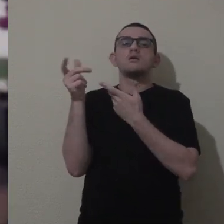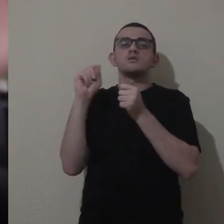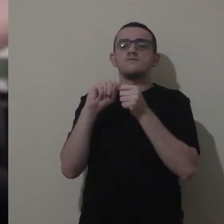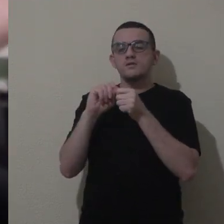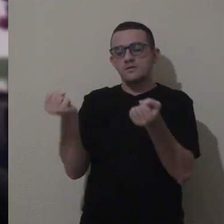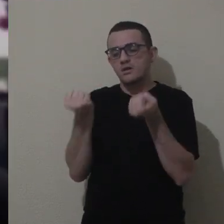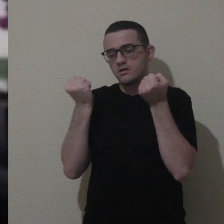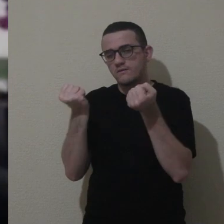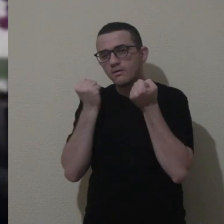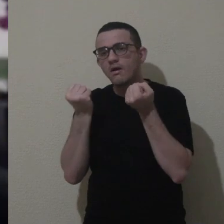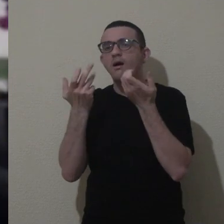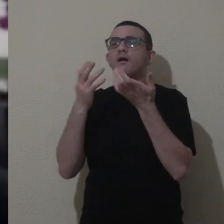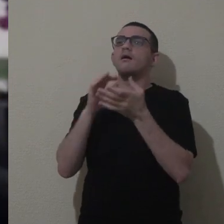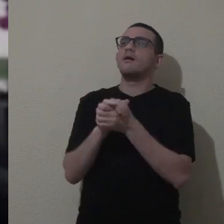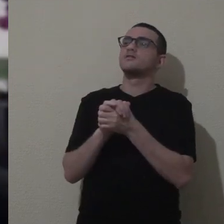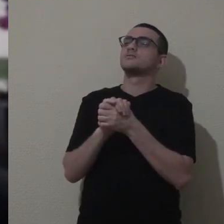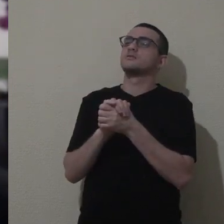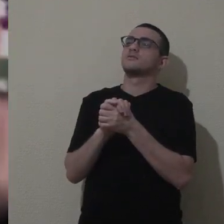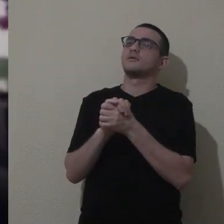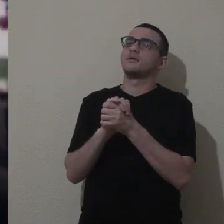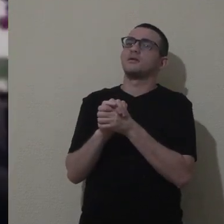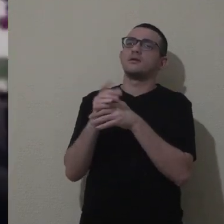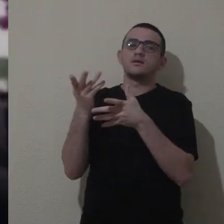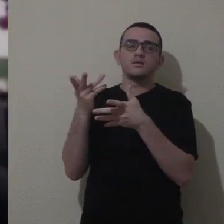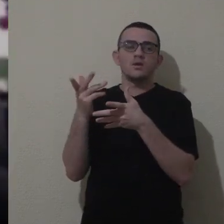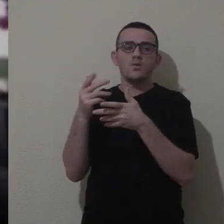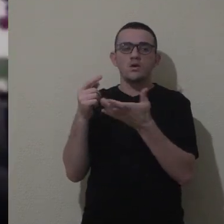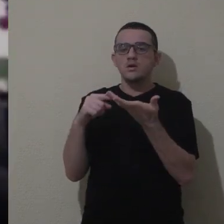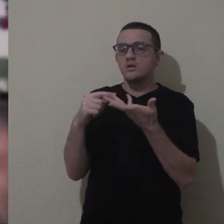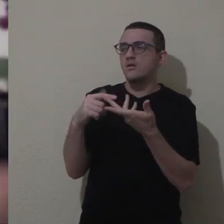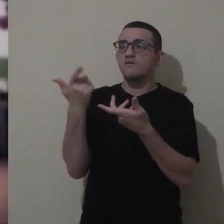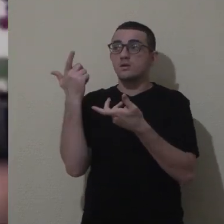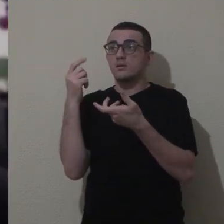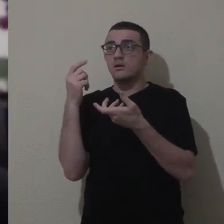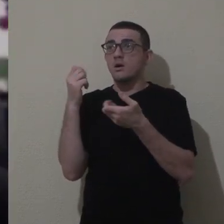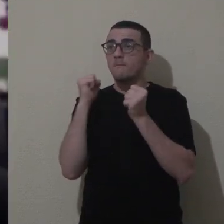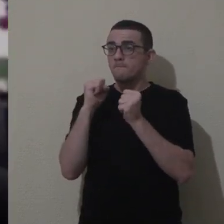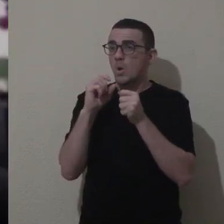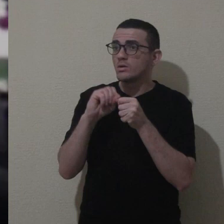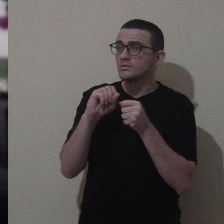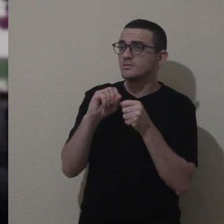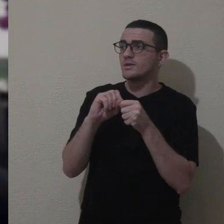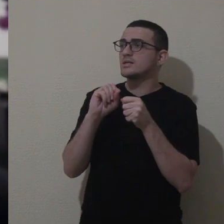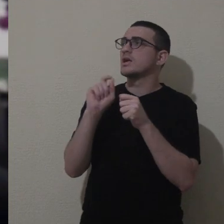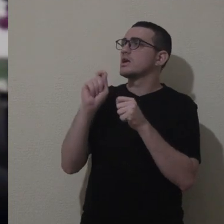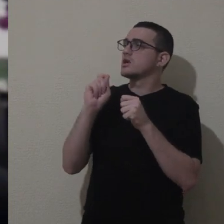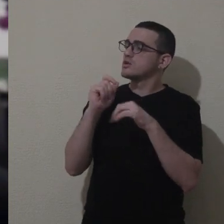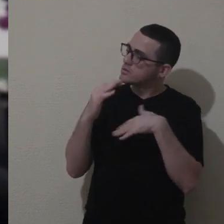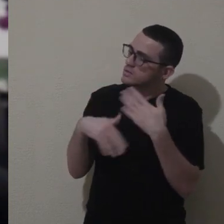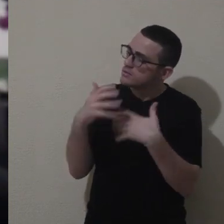Se você fizer uma atividade física, tal, né? Esses são investimentos que você precisa fazer